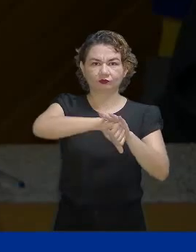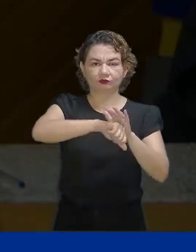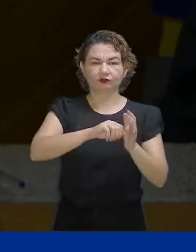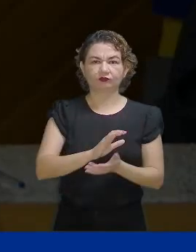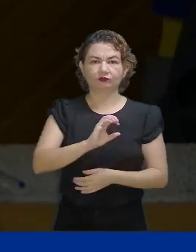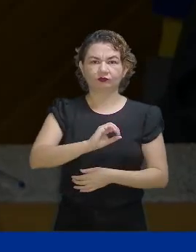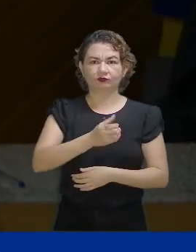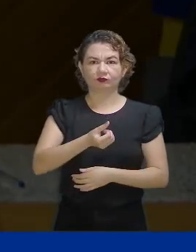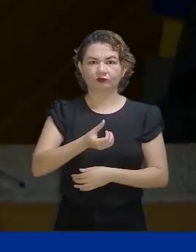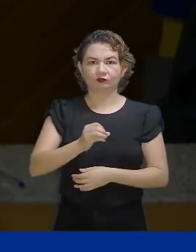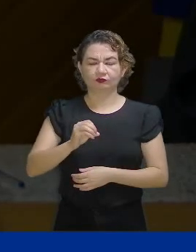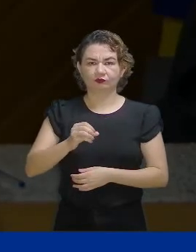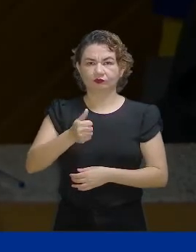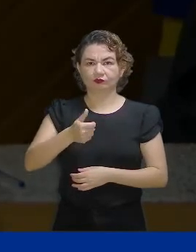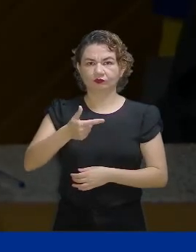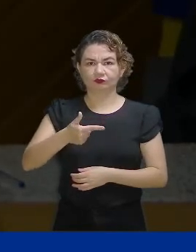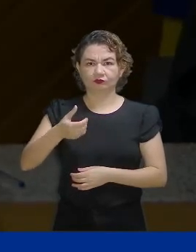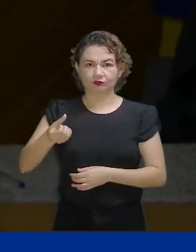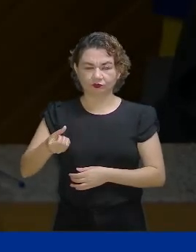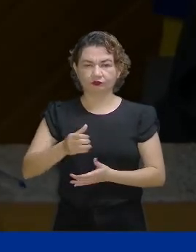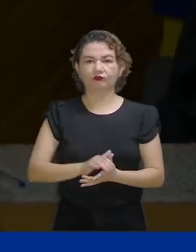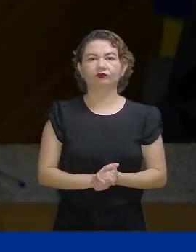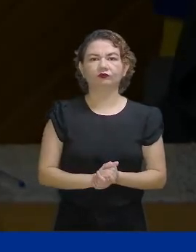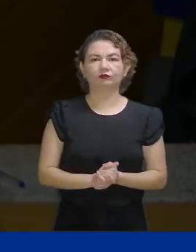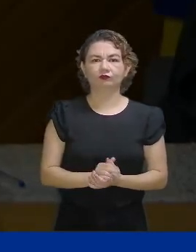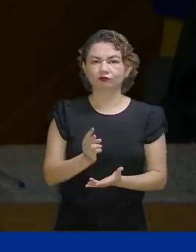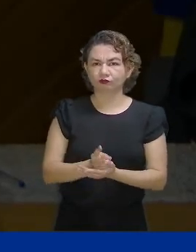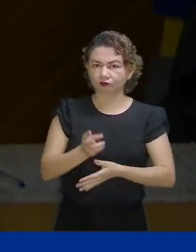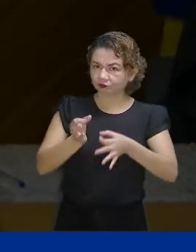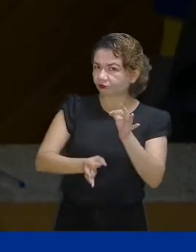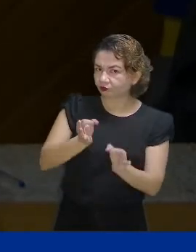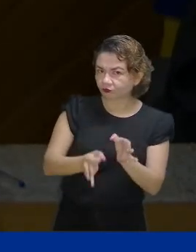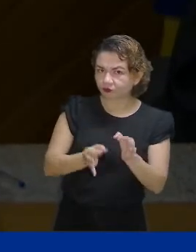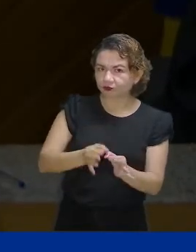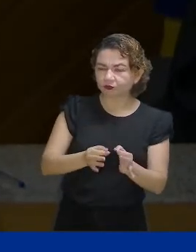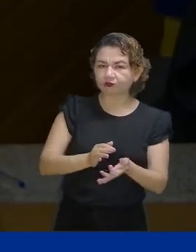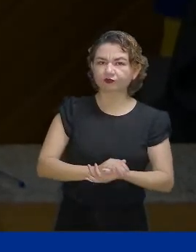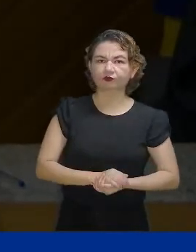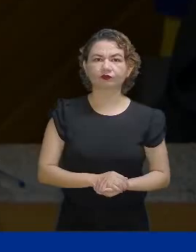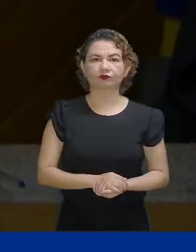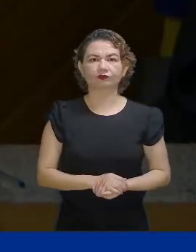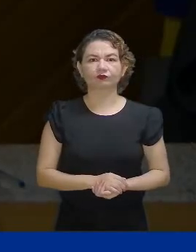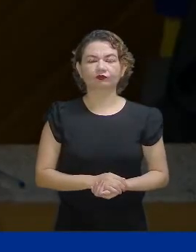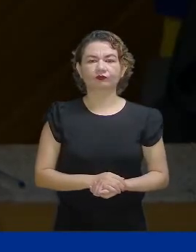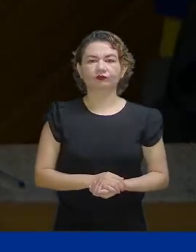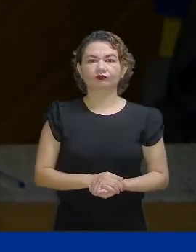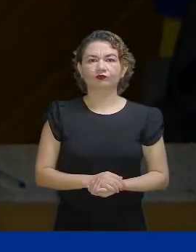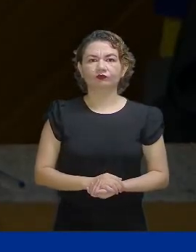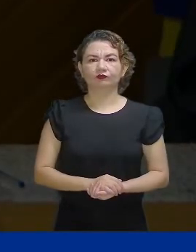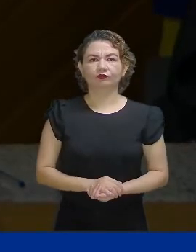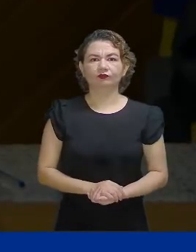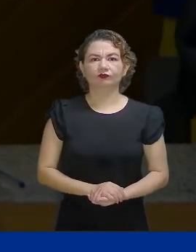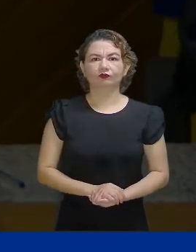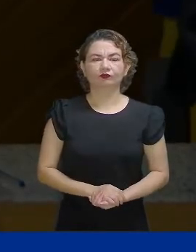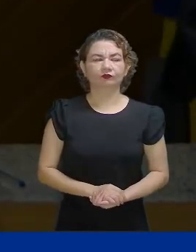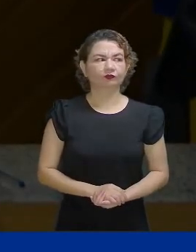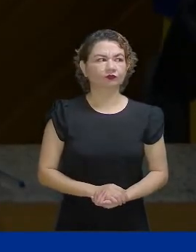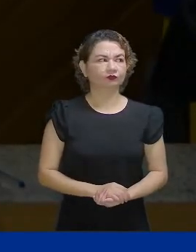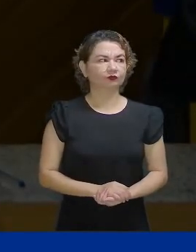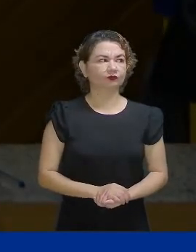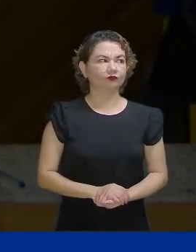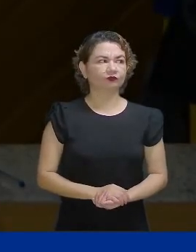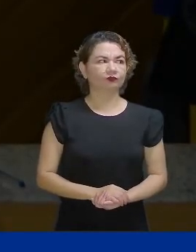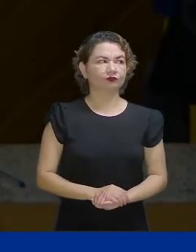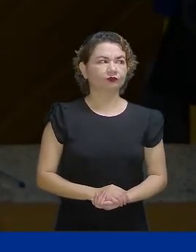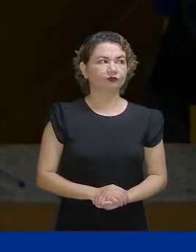eleitoral 0600126. Vossa Excelência mantém o julgamento dele? Mantenho sim, senhor presidente. Eu